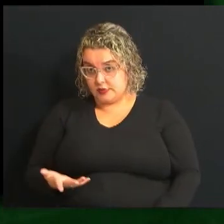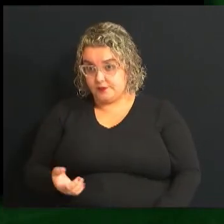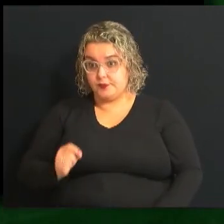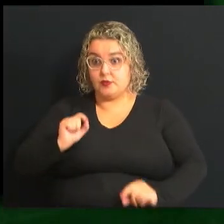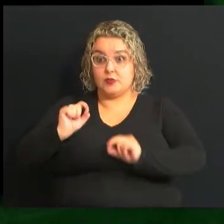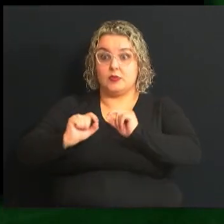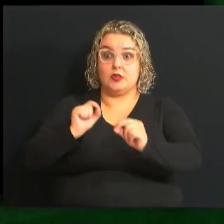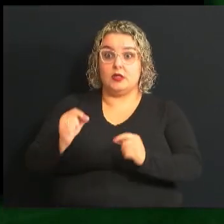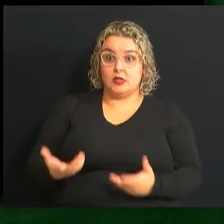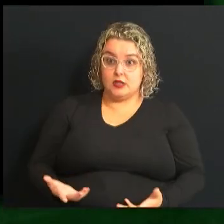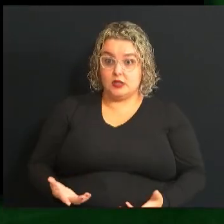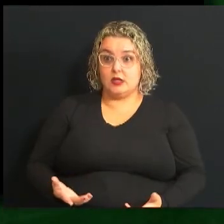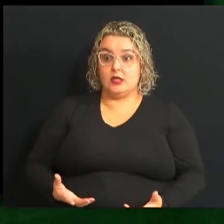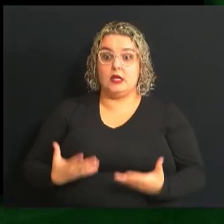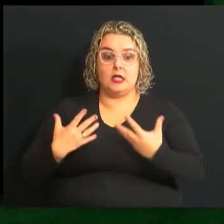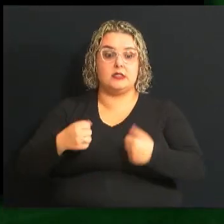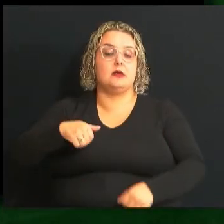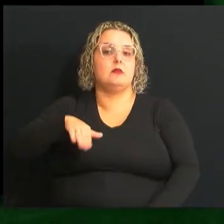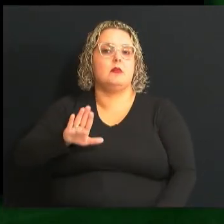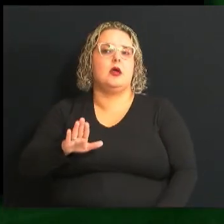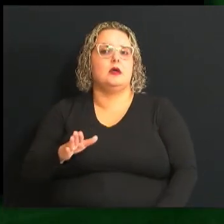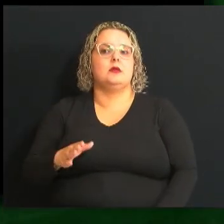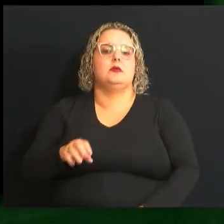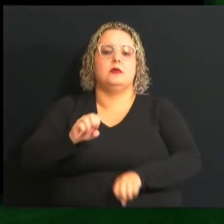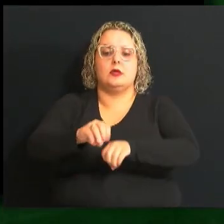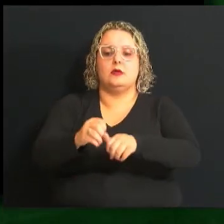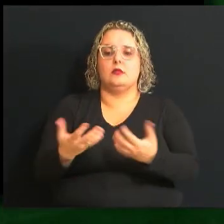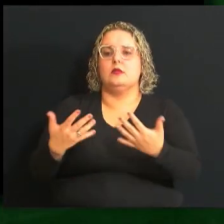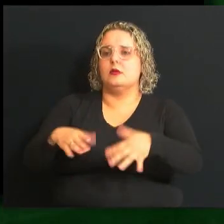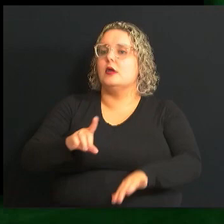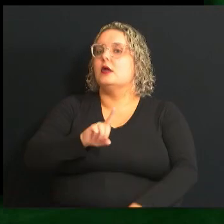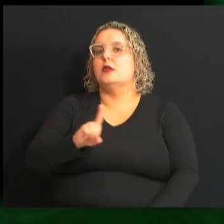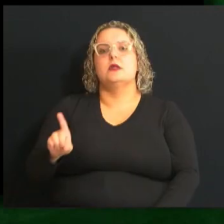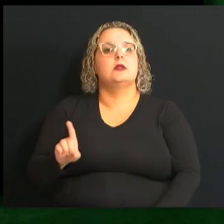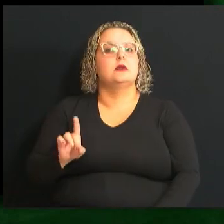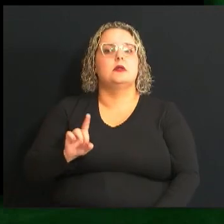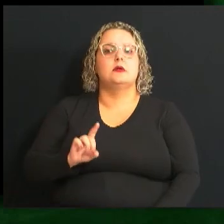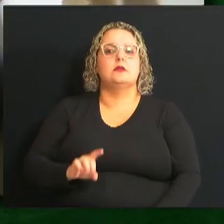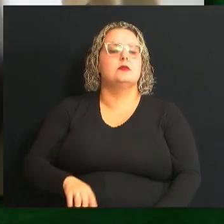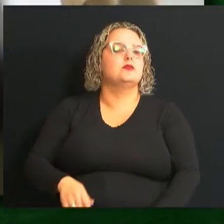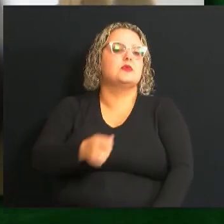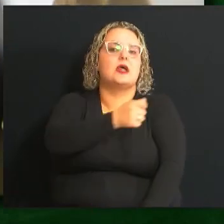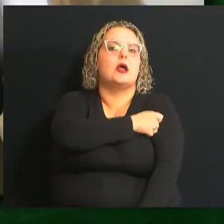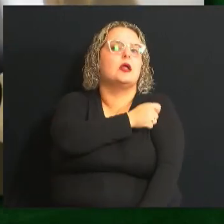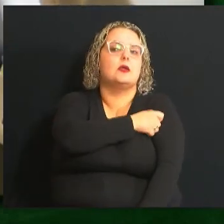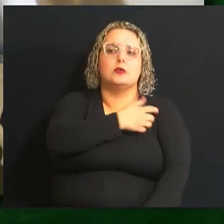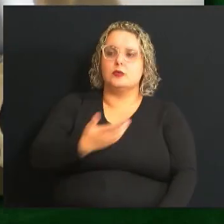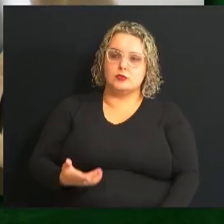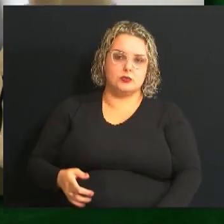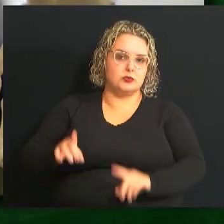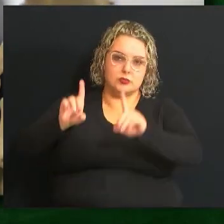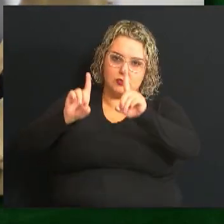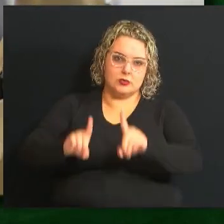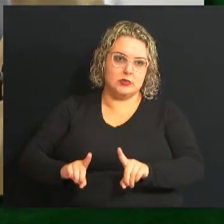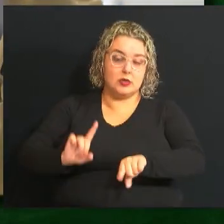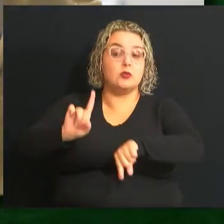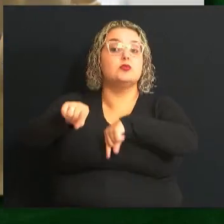mais com a educação inclusiva não são os alunos com deficiência, são os outros.